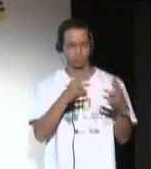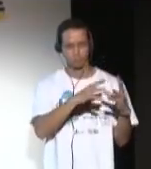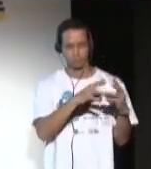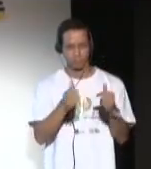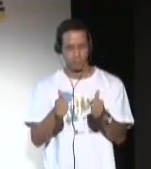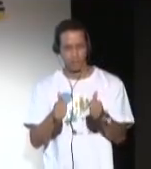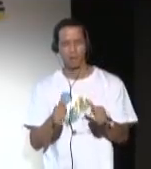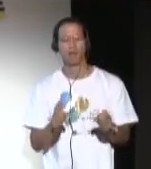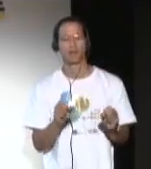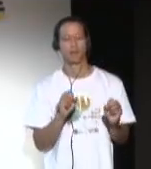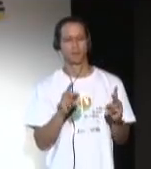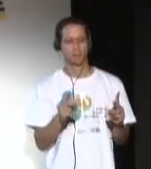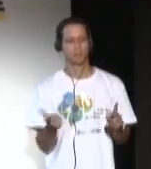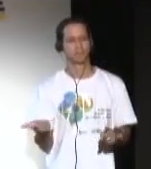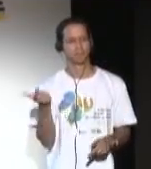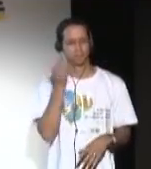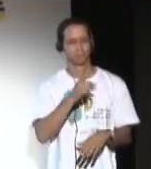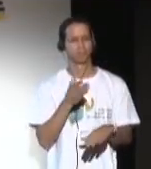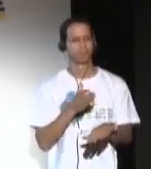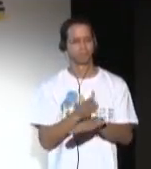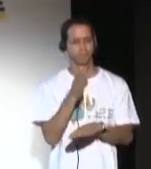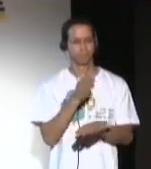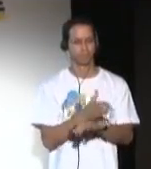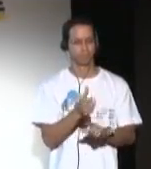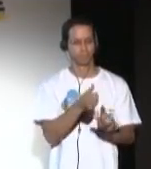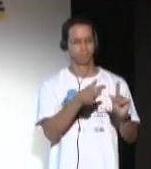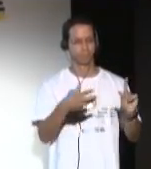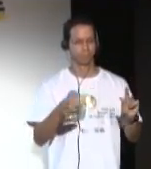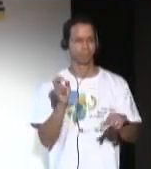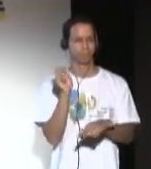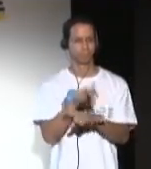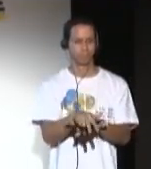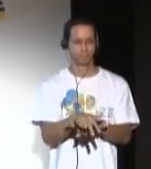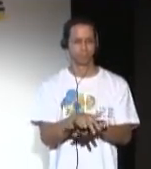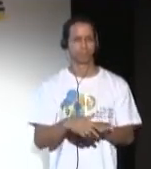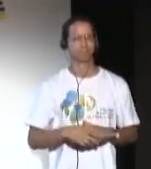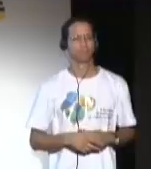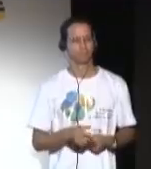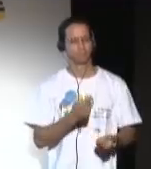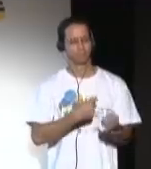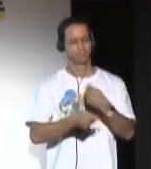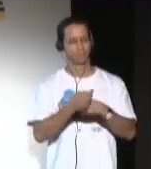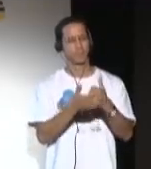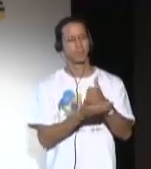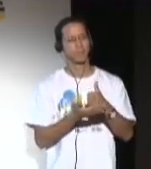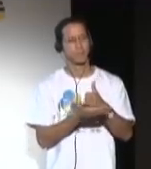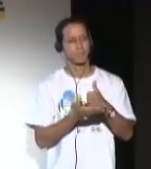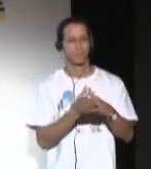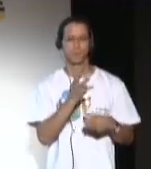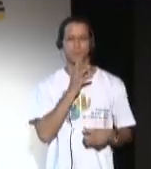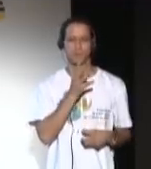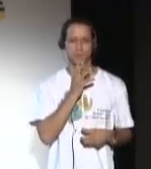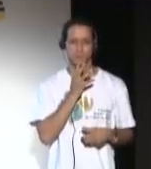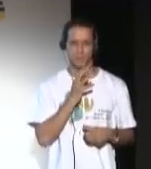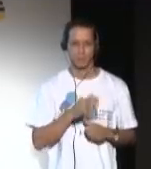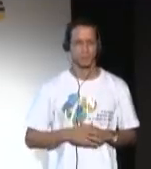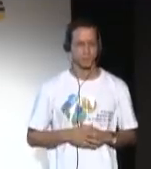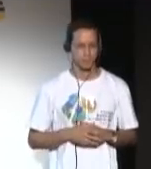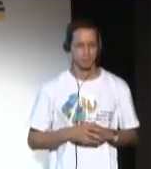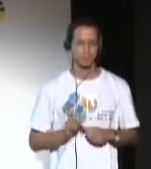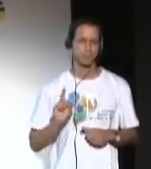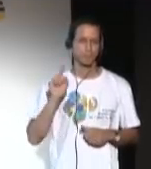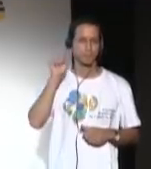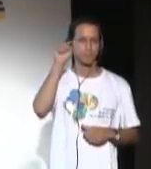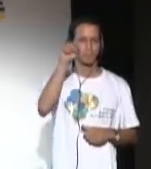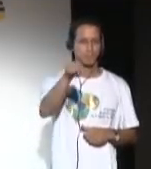soluções, aí sim as pessoas estarão próprias para trabalhar nessa nova economia que é baseada em conhecimento. E quais são as